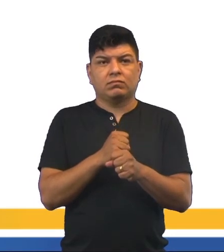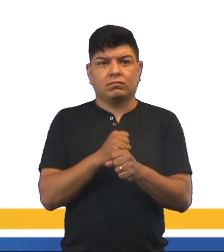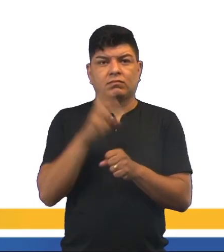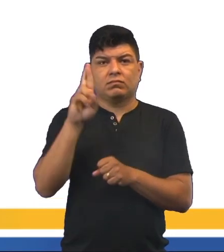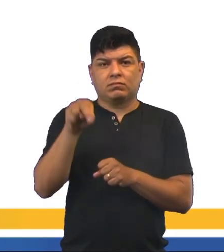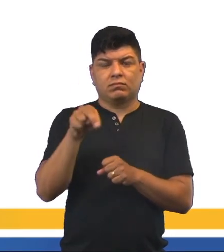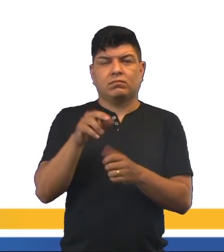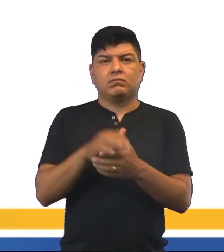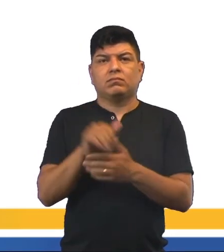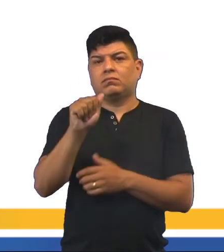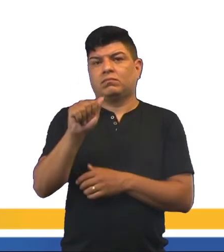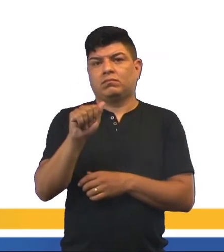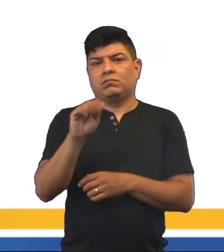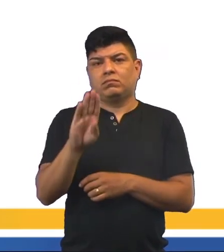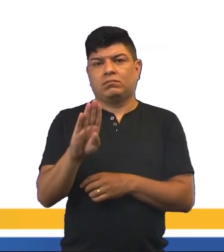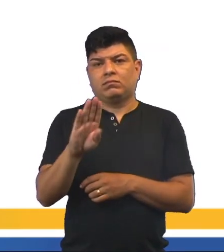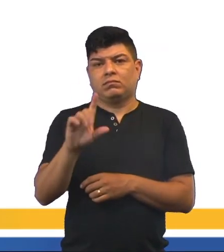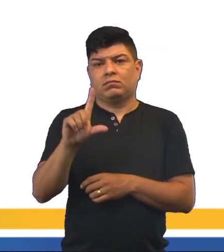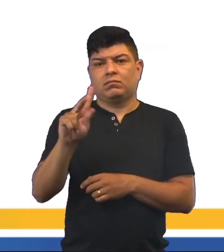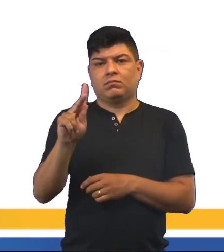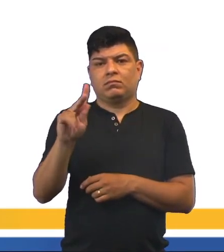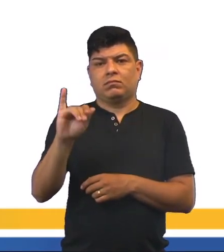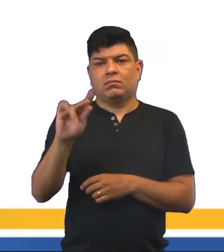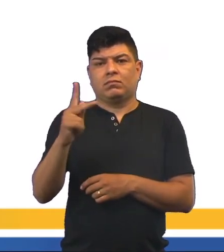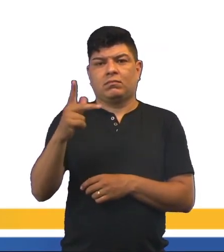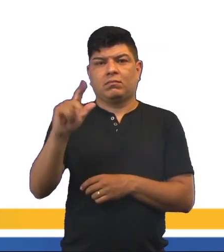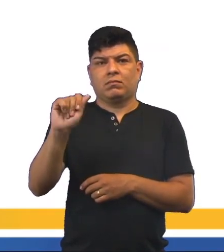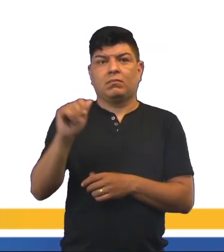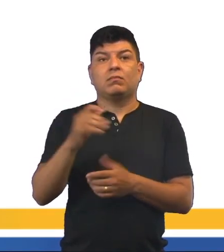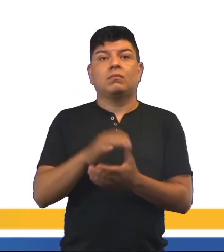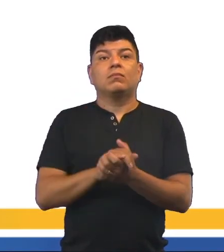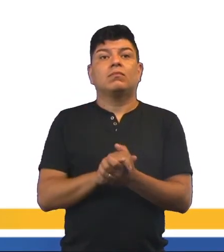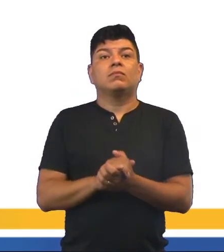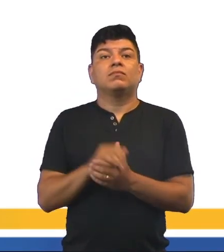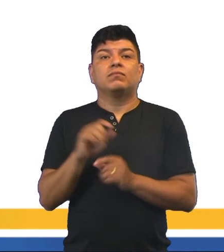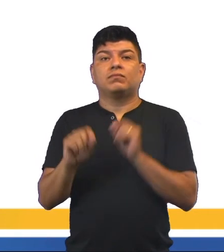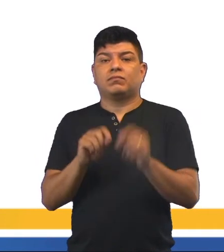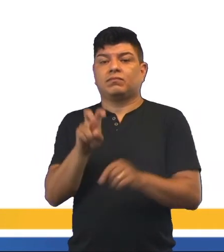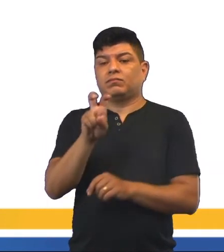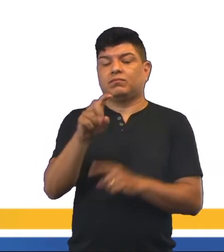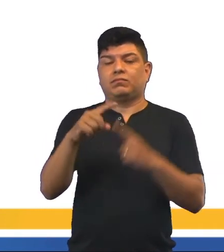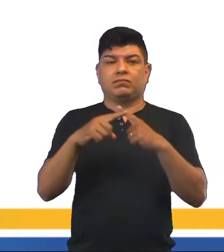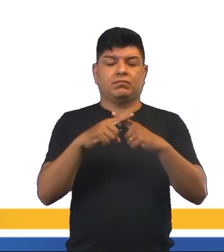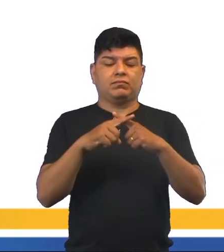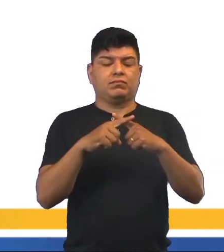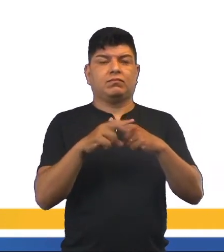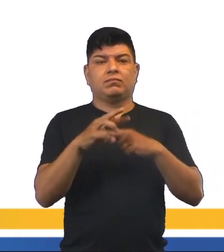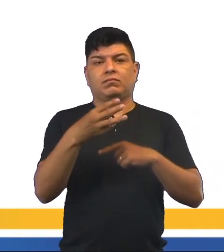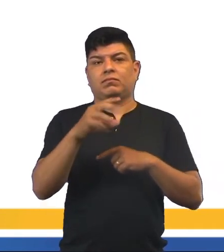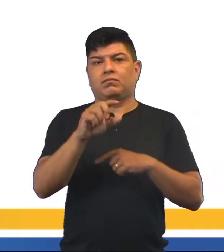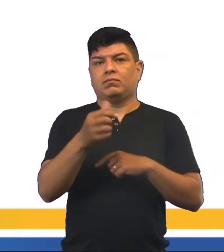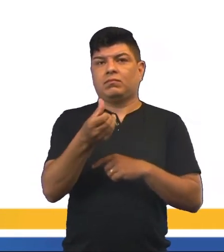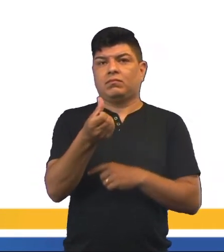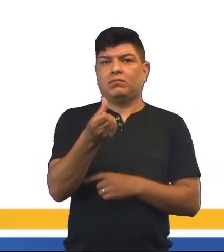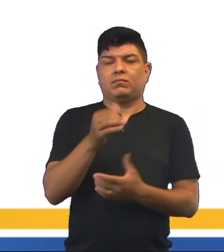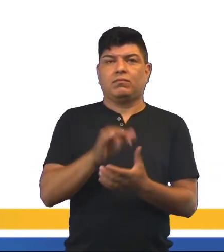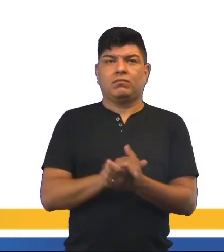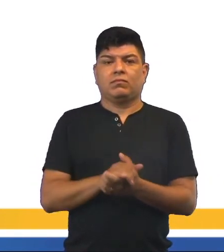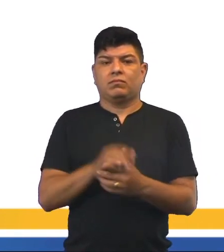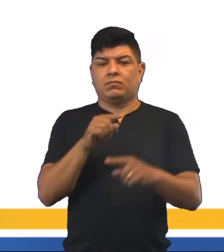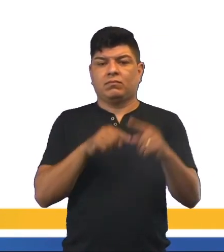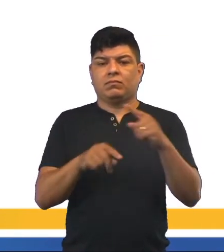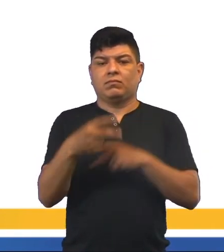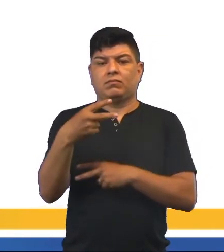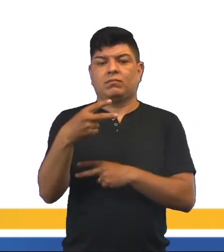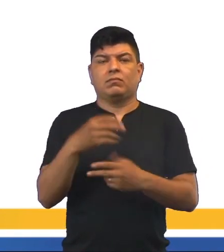eu tenho que A', B', a medida do segmento vai ser 5 vezes 3,6 e